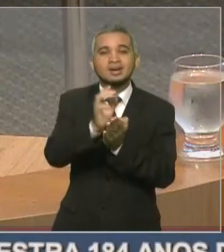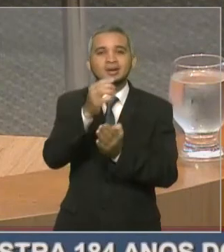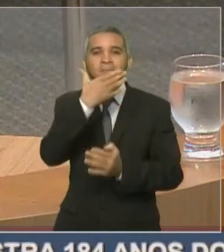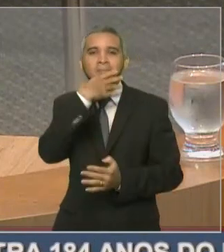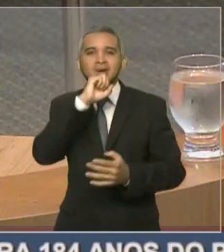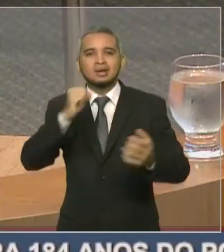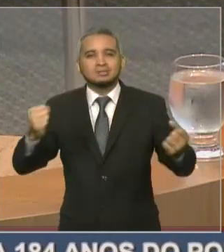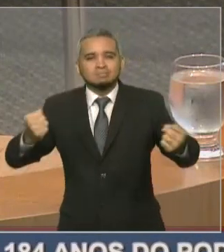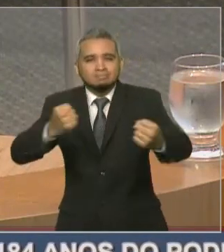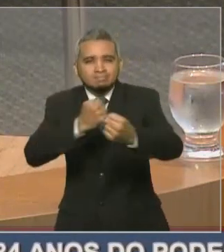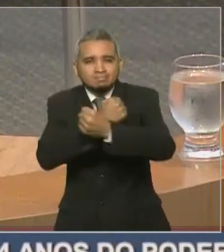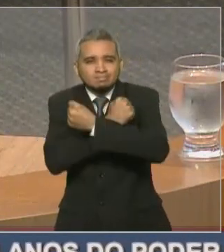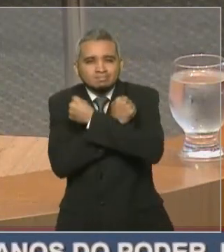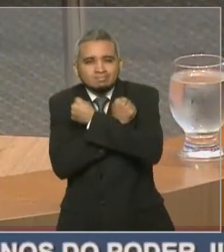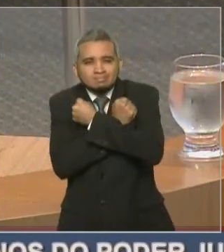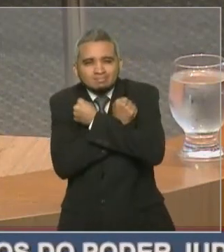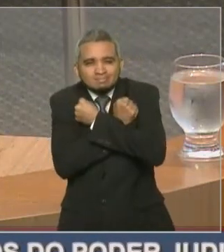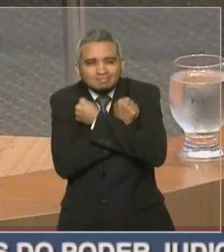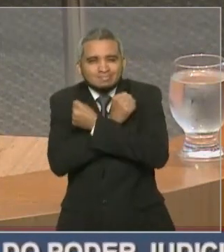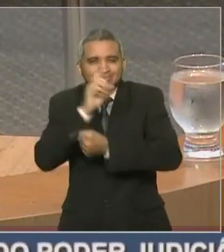Parafraseando a Bíblia,